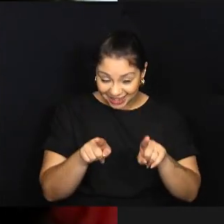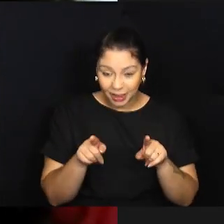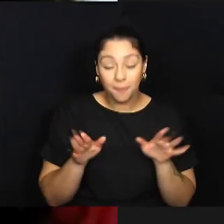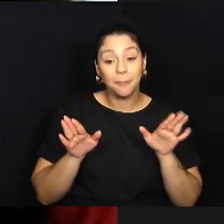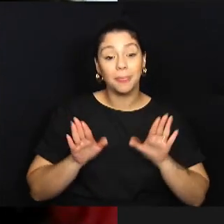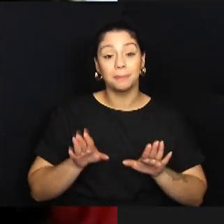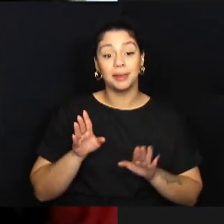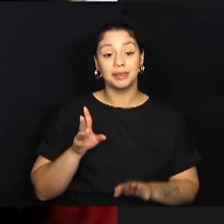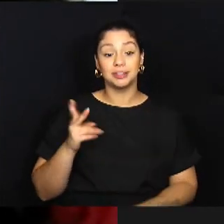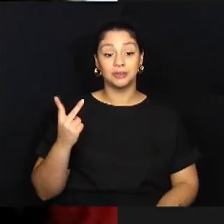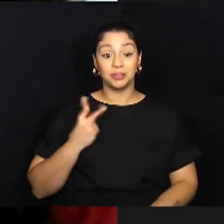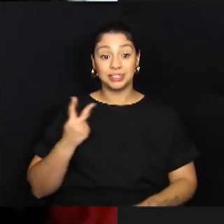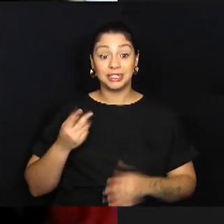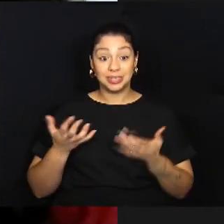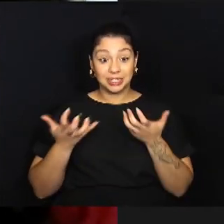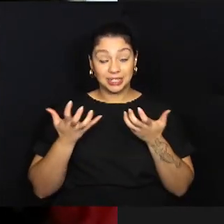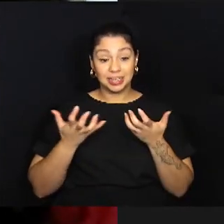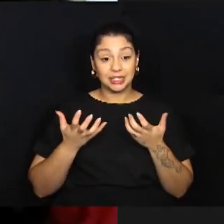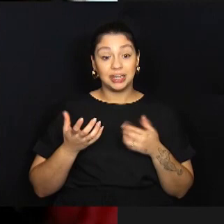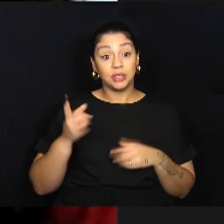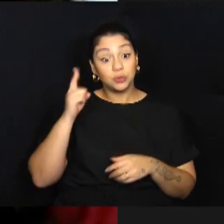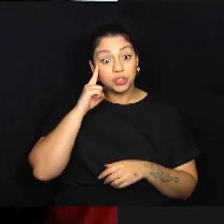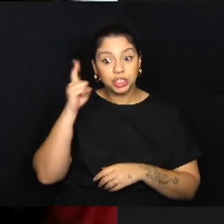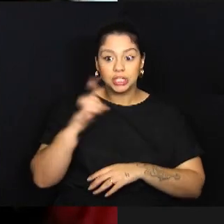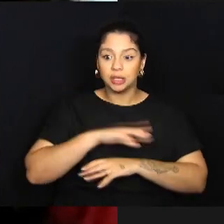caso, o que a gente queria fazer é que o dia rendesse. Então, a gente